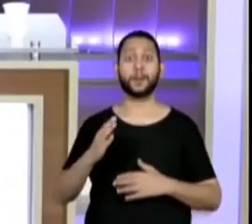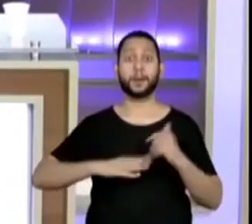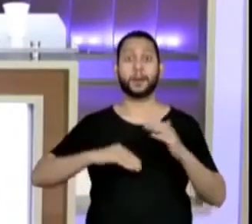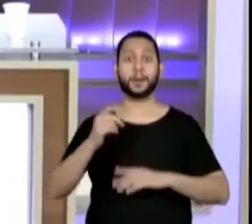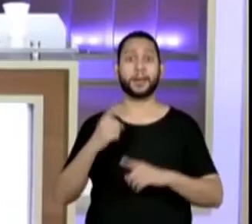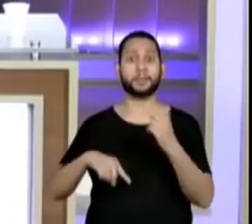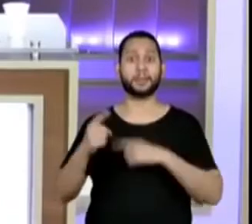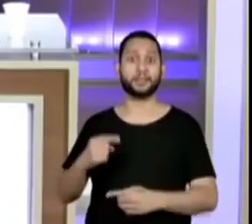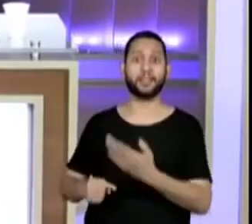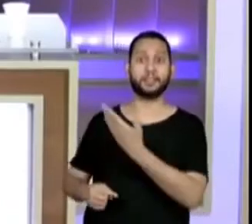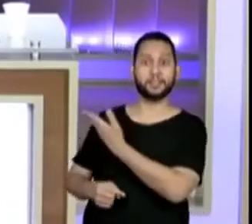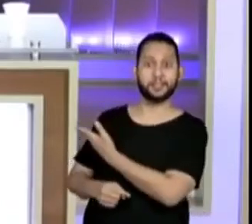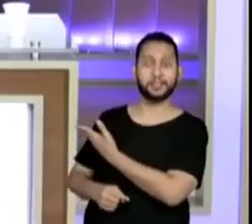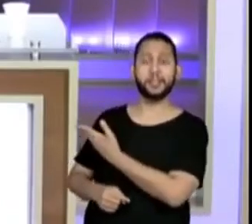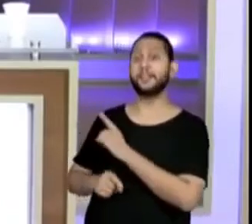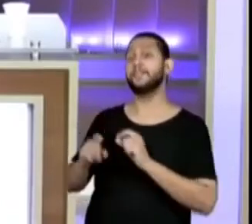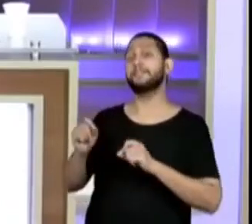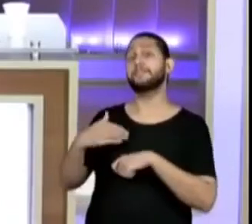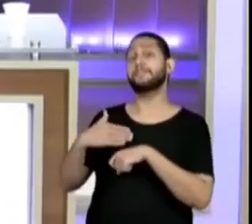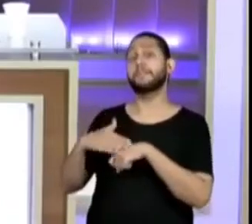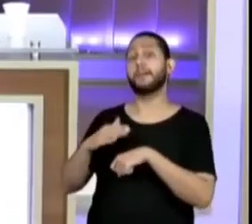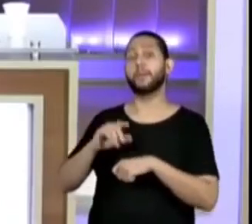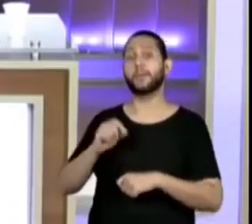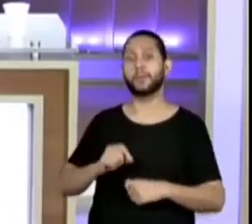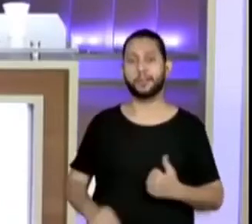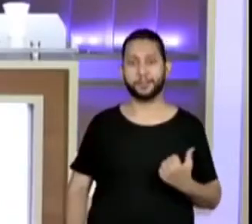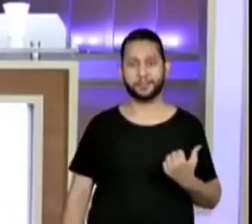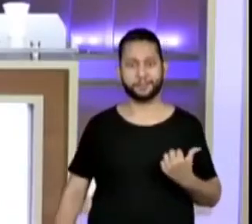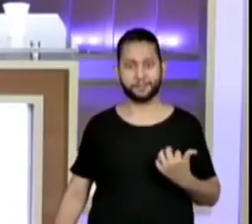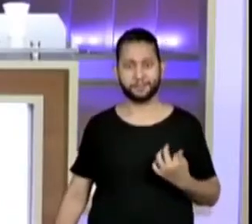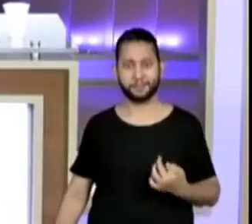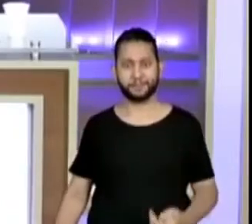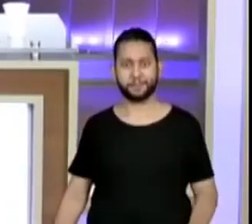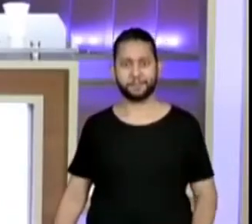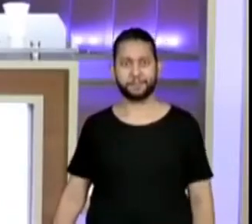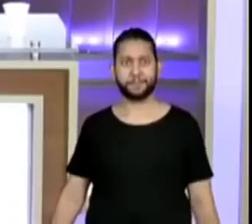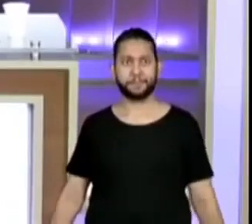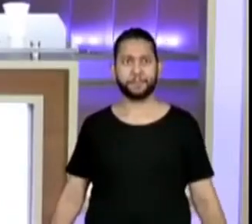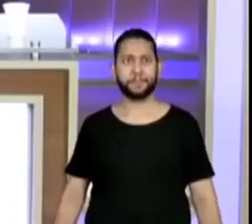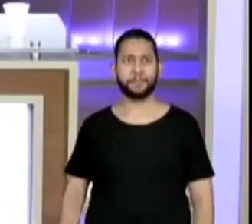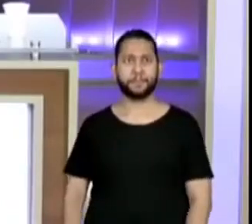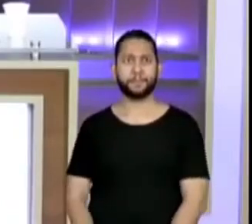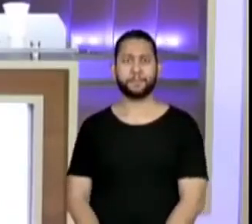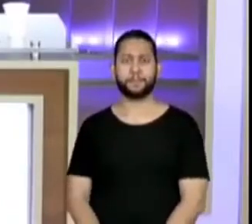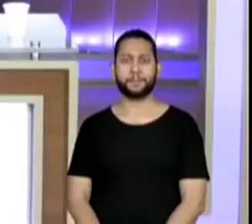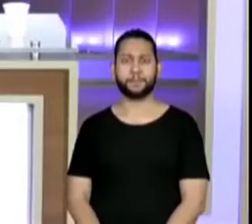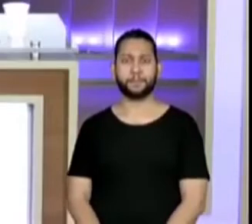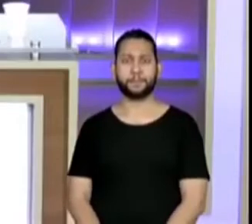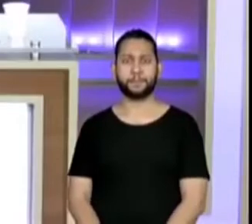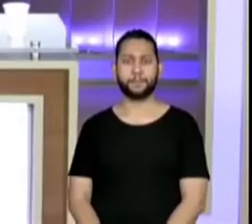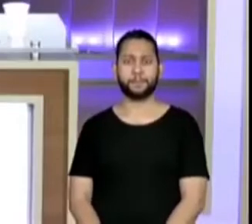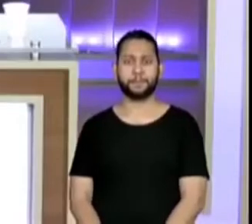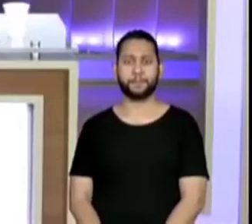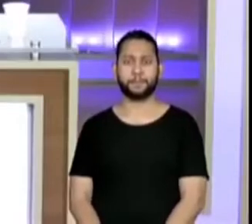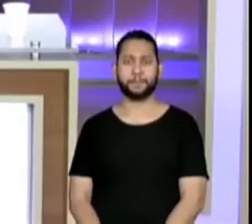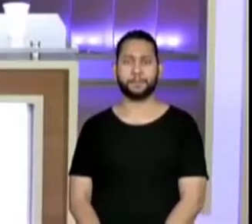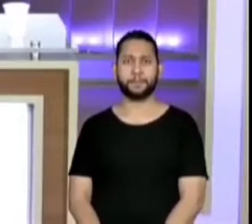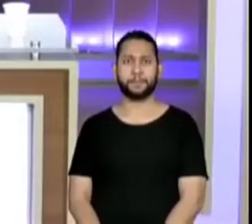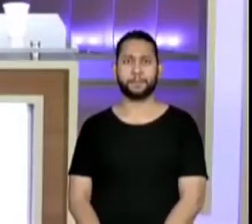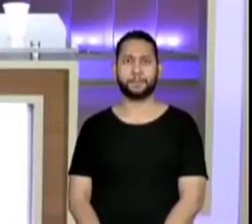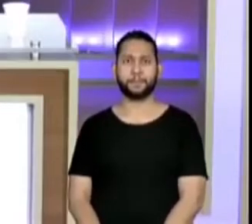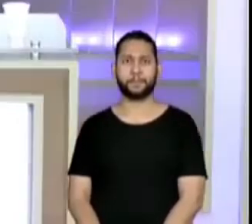habilidades e para a atividade que nós vamos fazer? E vamos lá. Pessoal do Lúcia Zago, já falo com vocês. Habilidade na tela.